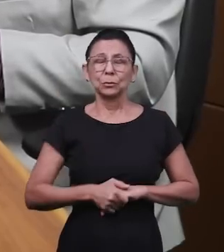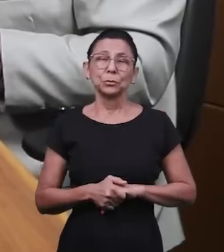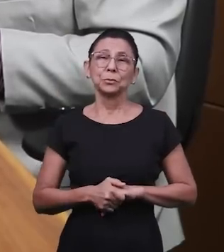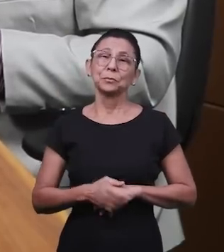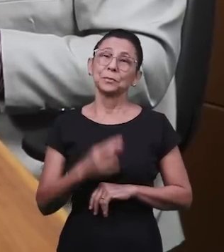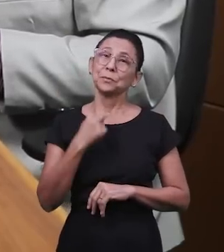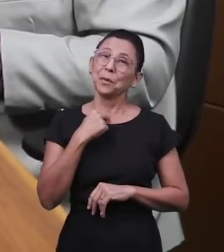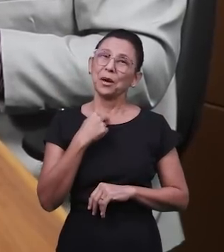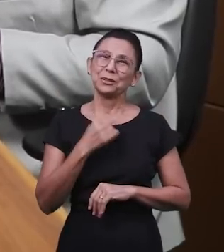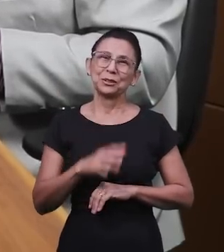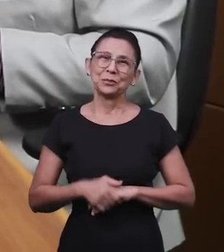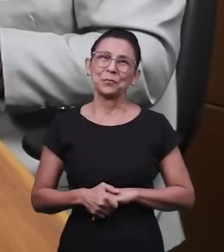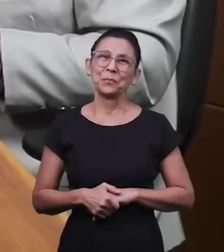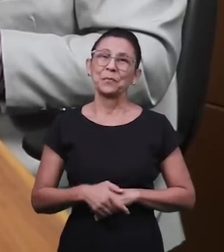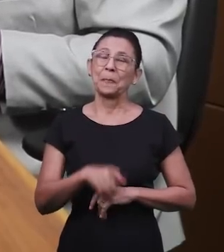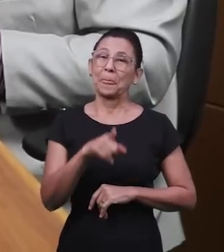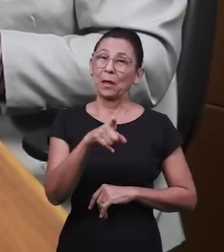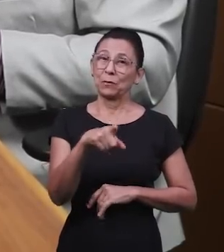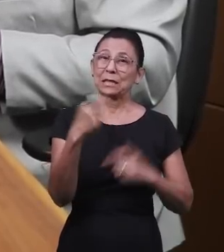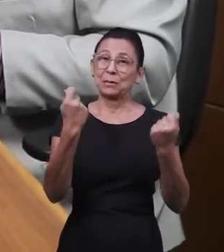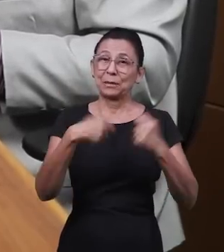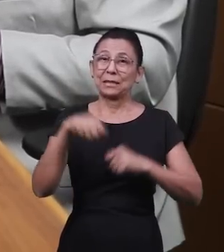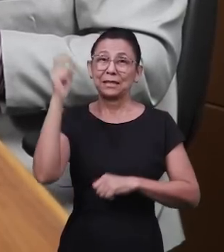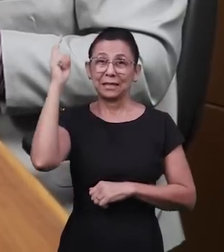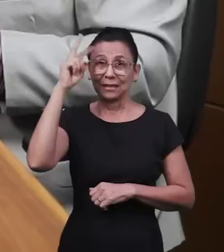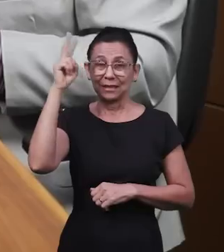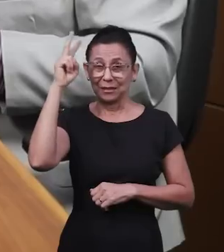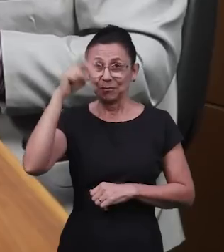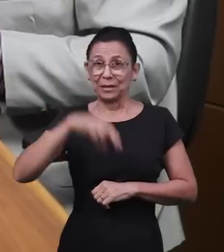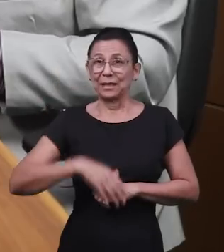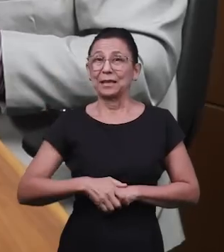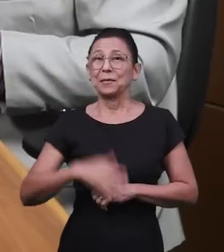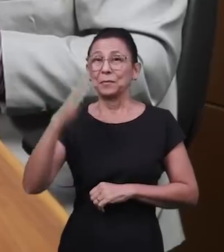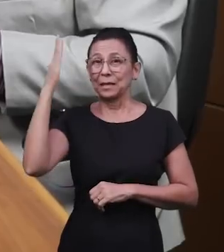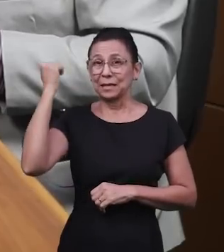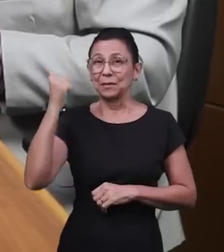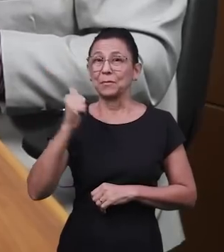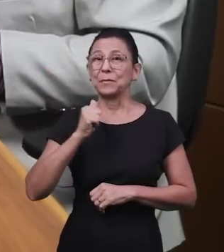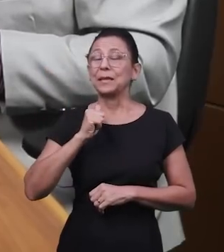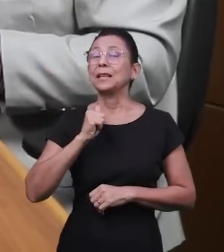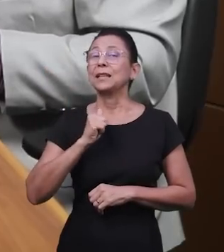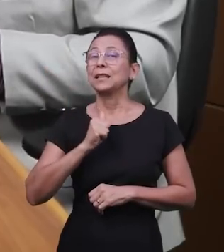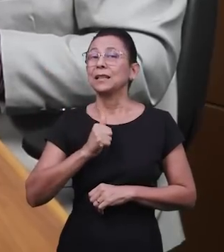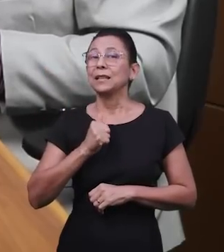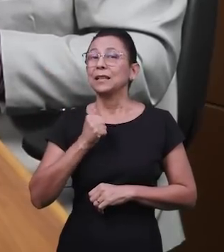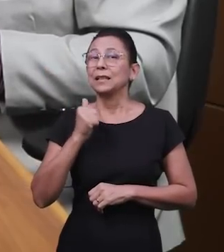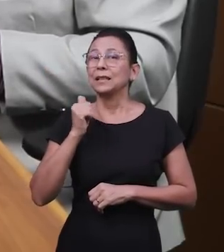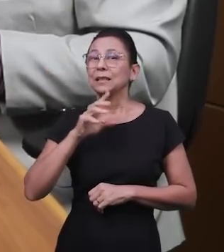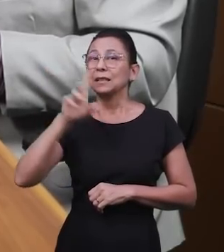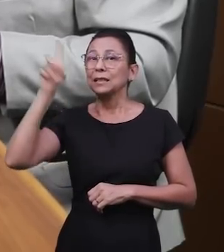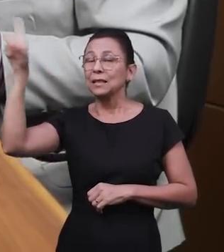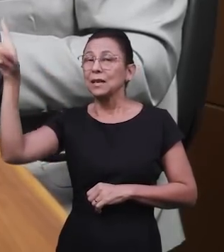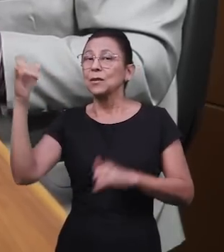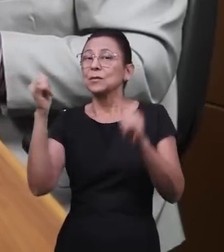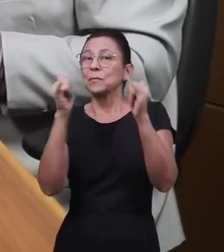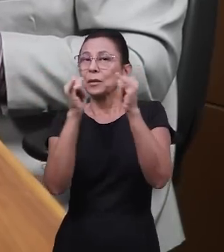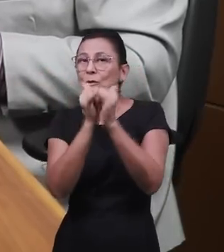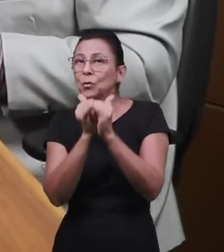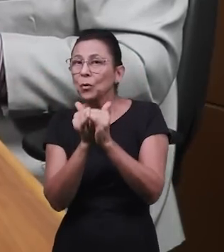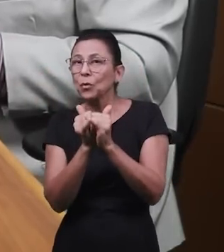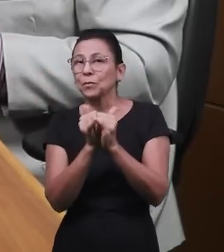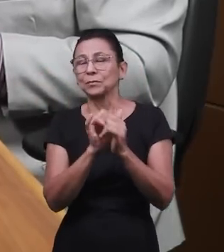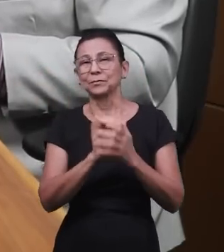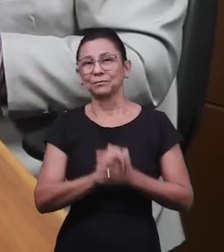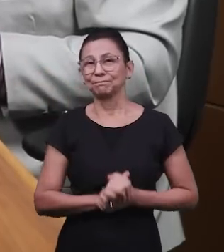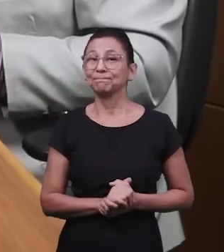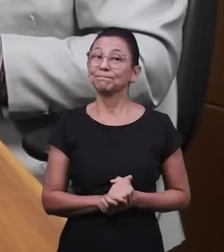Lembrar que você, Deus te perdoou, lembrar de tudo. Então, às vezes, acontece isso. Esse que é o problema. A confissão tem